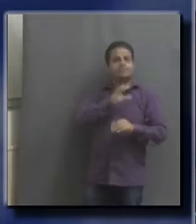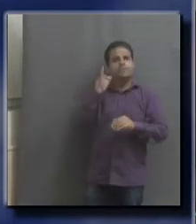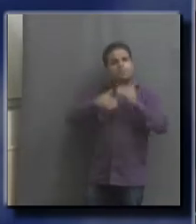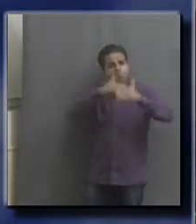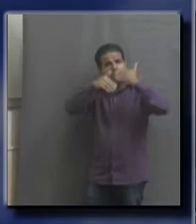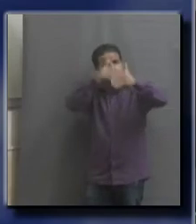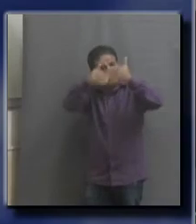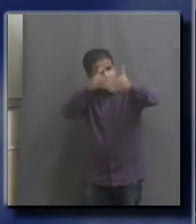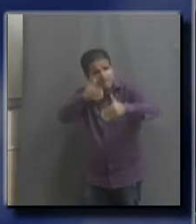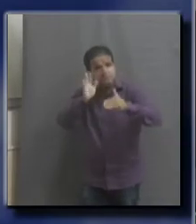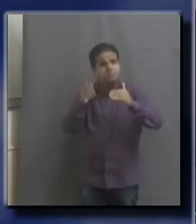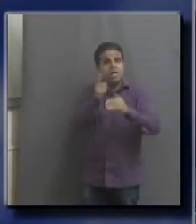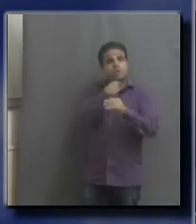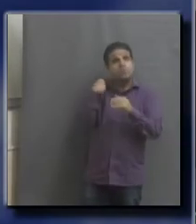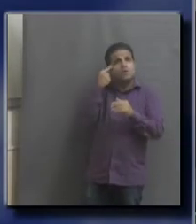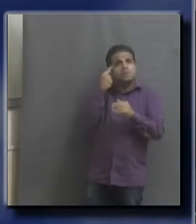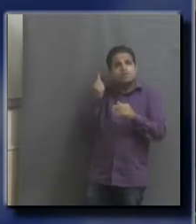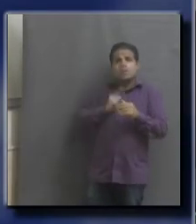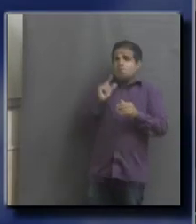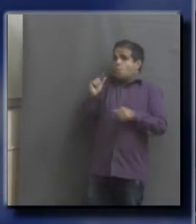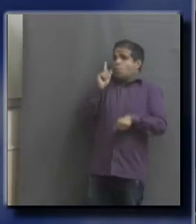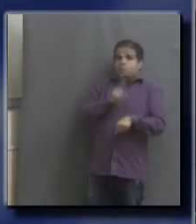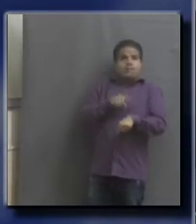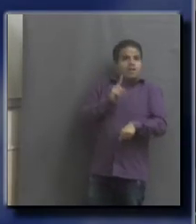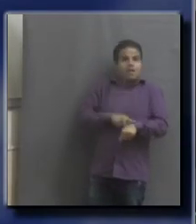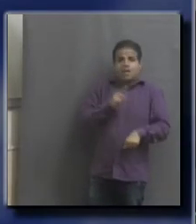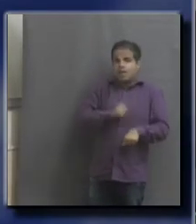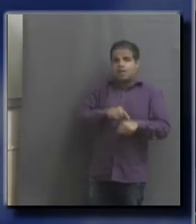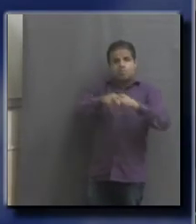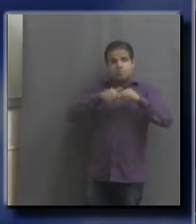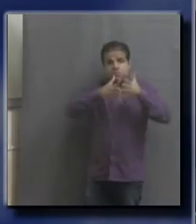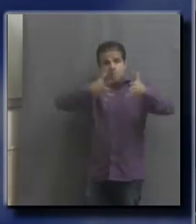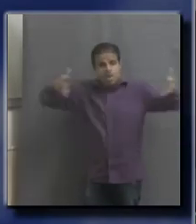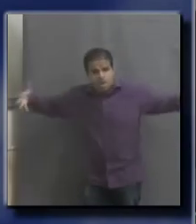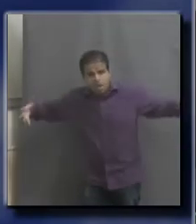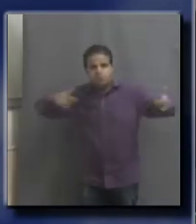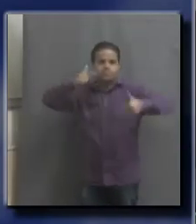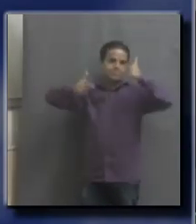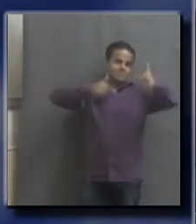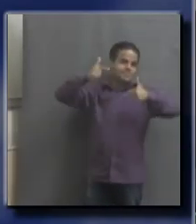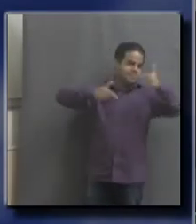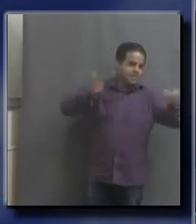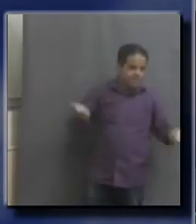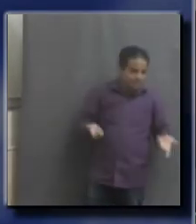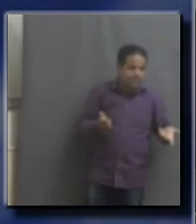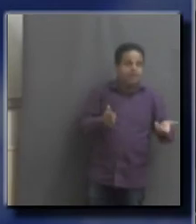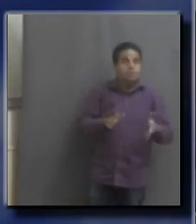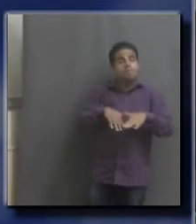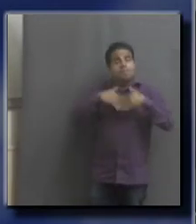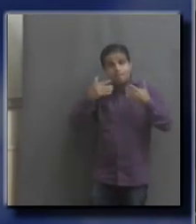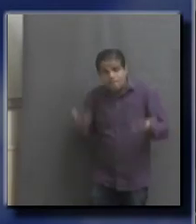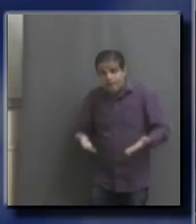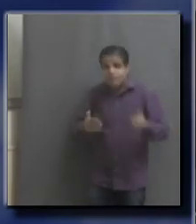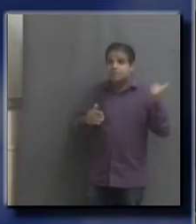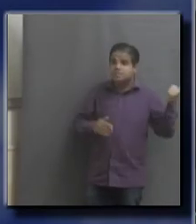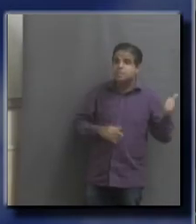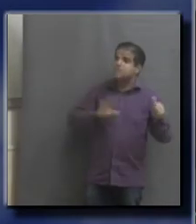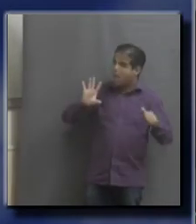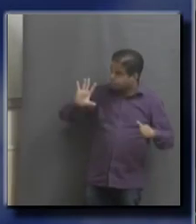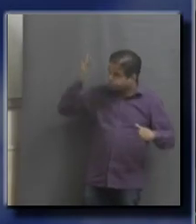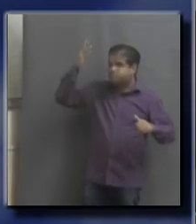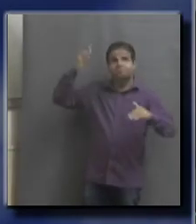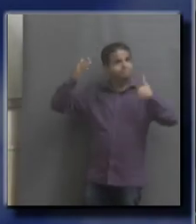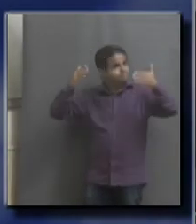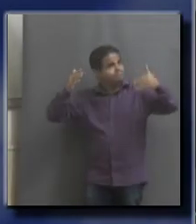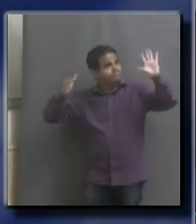processo para o qual a gente tem muito pouco tempo para o tamanho da tarefa, mas ele está acontecendo,